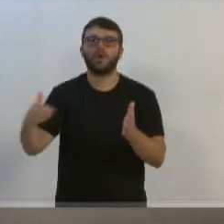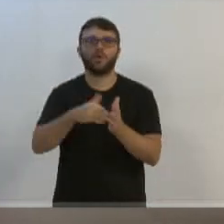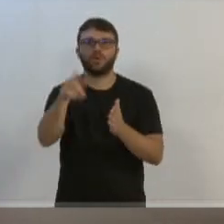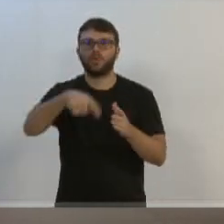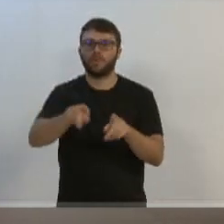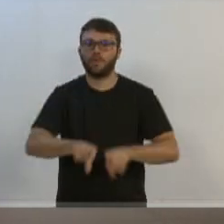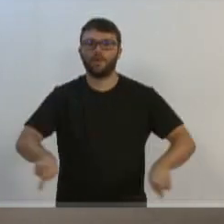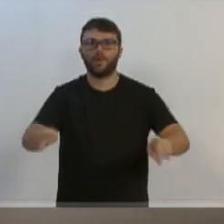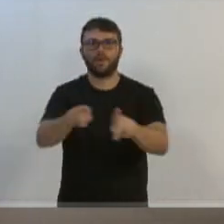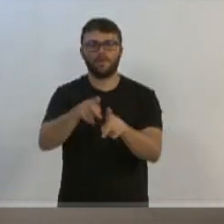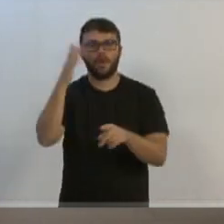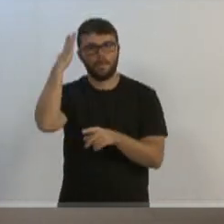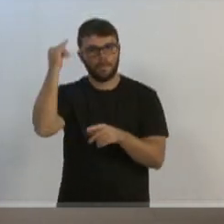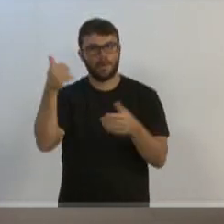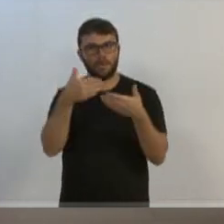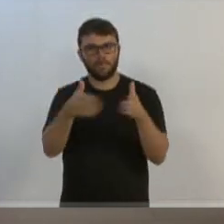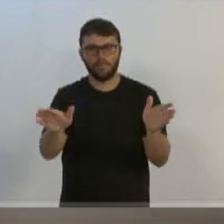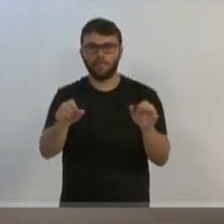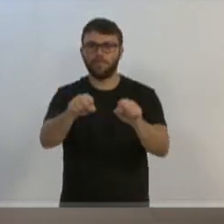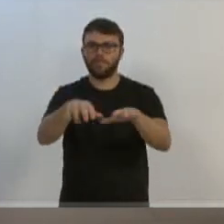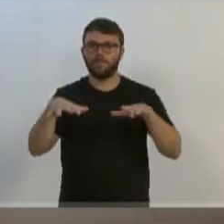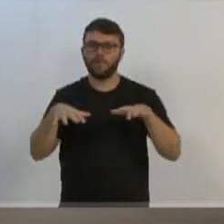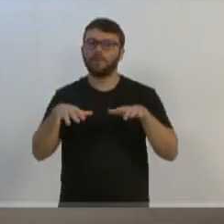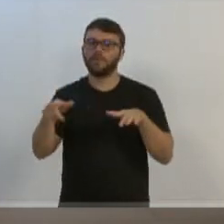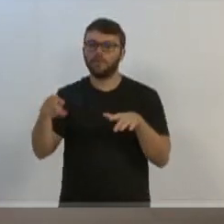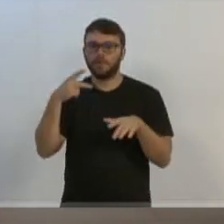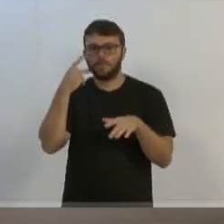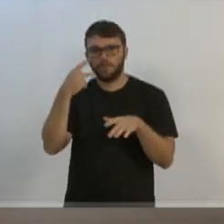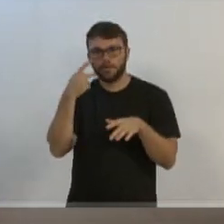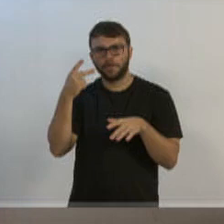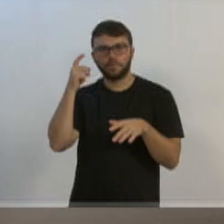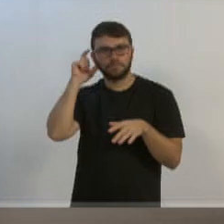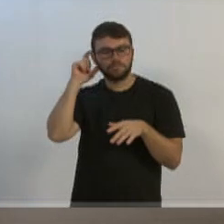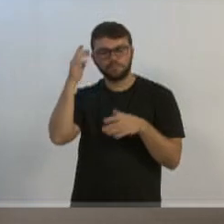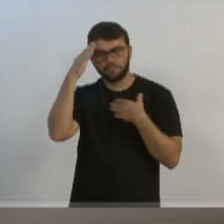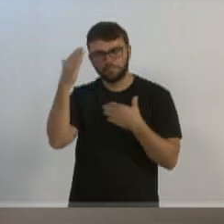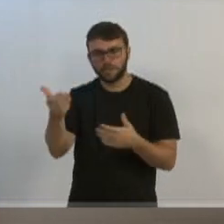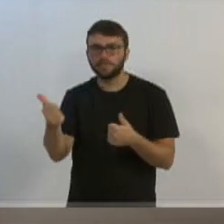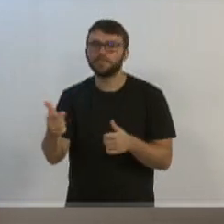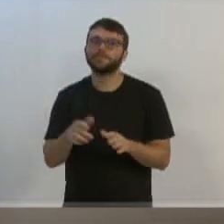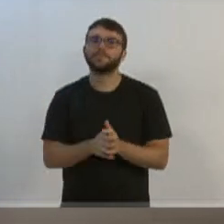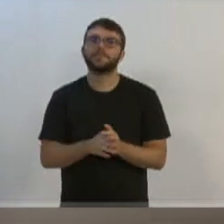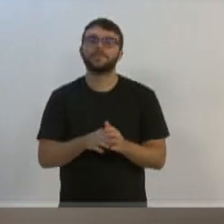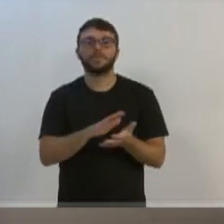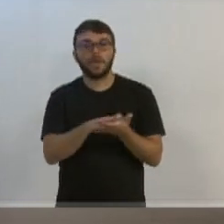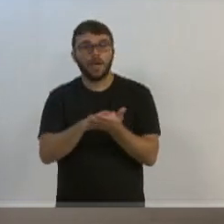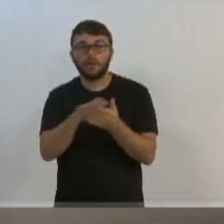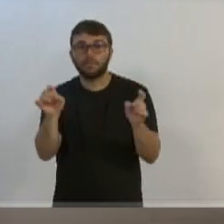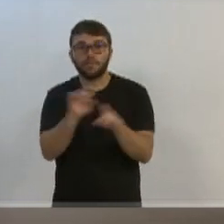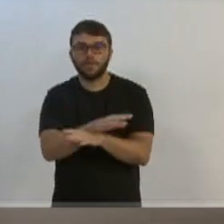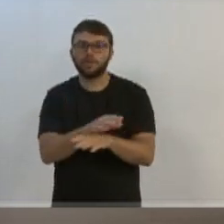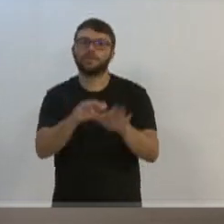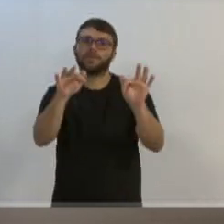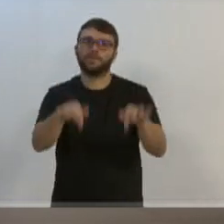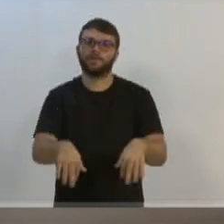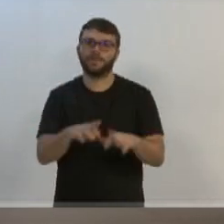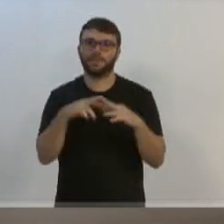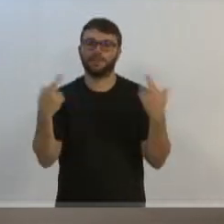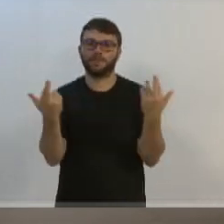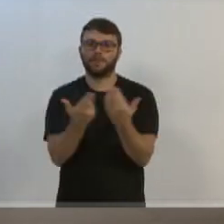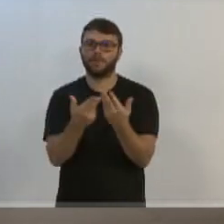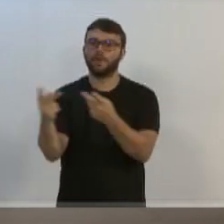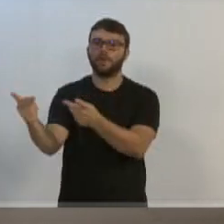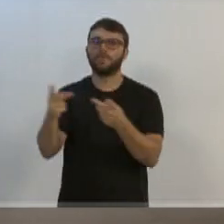pública amanhã, às 19 horas, né, vereador Jans, no plenário aqui da Câmara. Nada mais havendo a tratar, eu encerro a presente reunião, convoco os